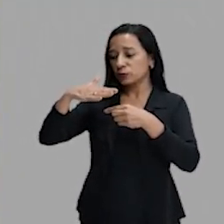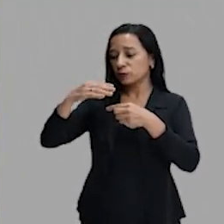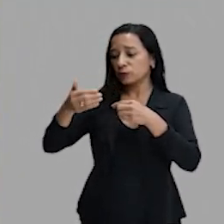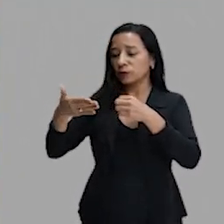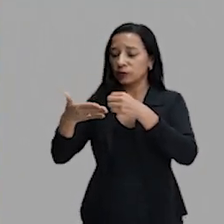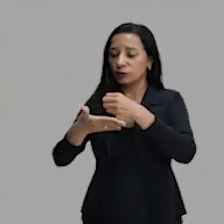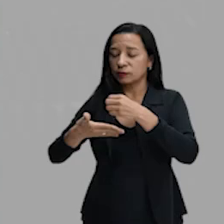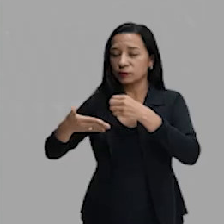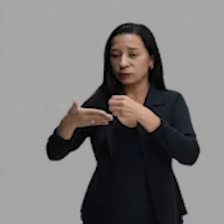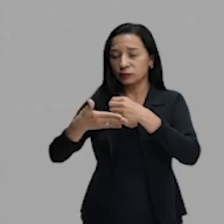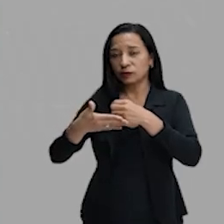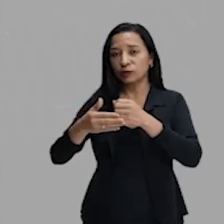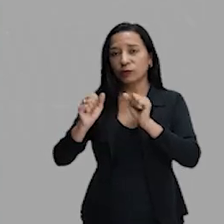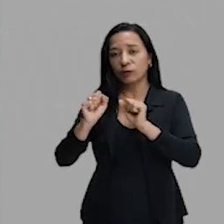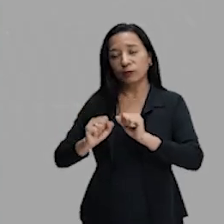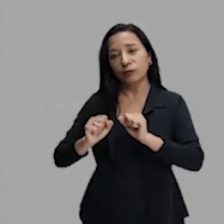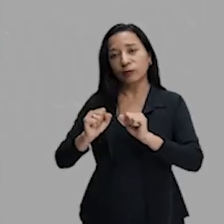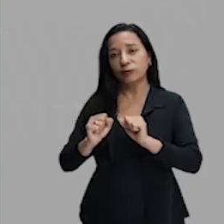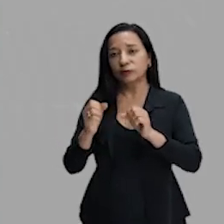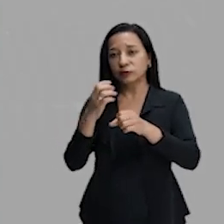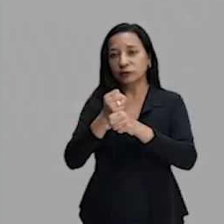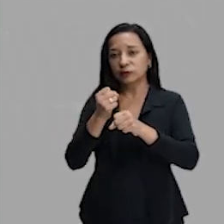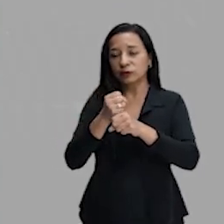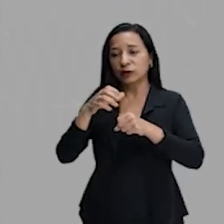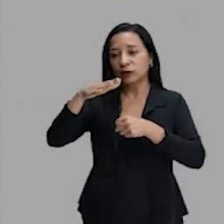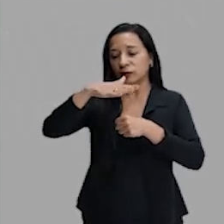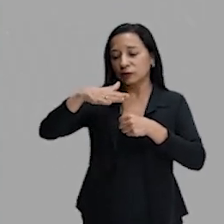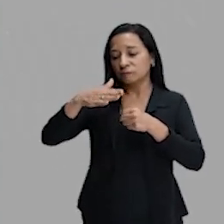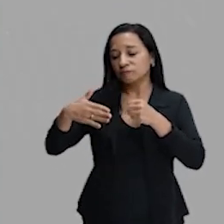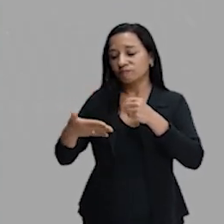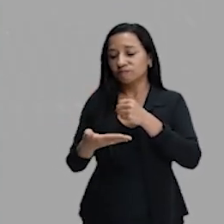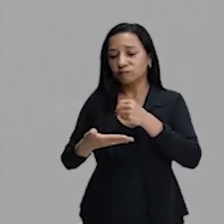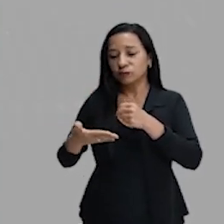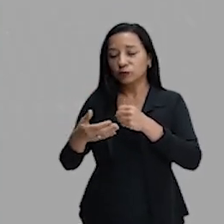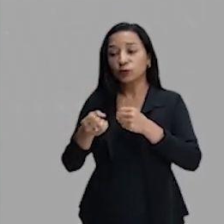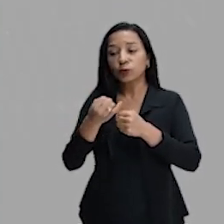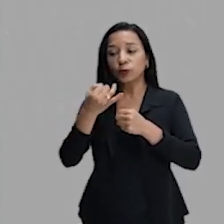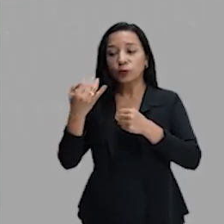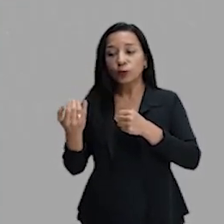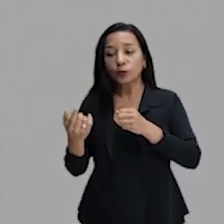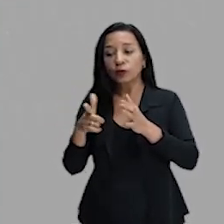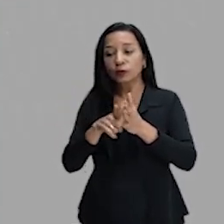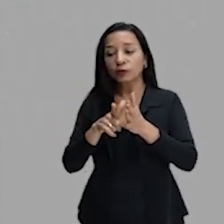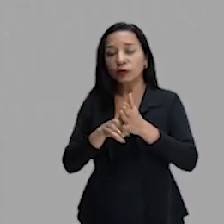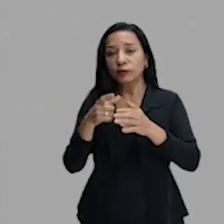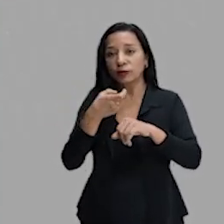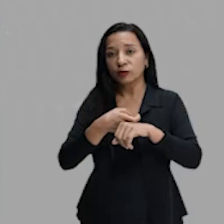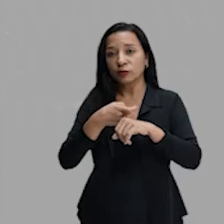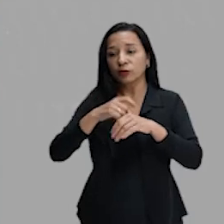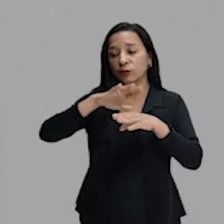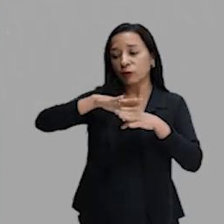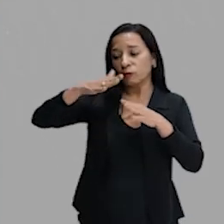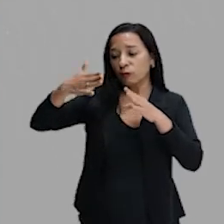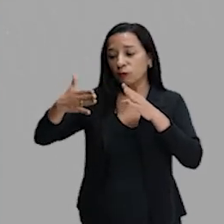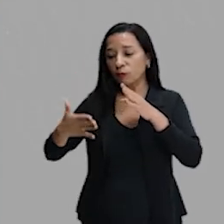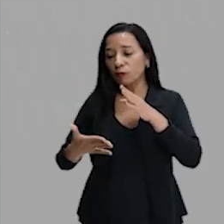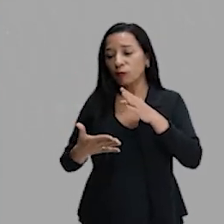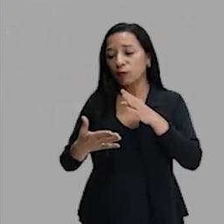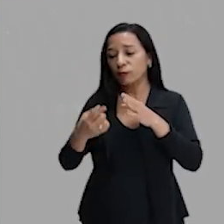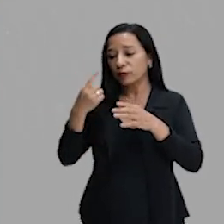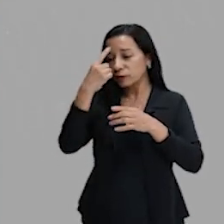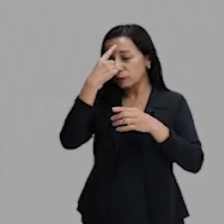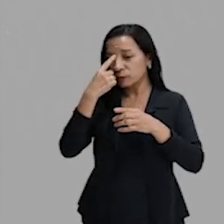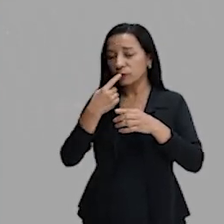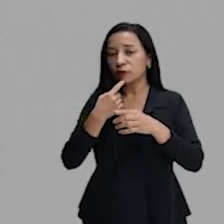eu para que eu possa calcular essa área para eu saber quanto de papelão Vai ser necessário para revestir essa figura eu preciso calcular